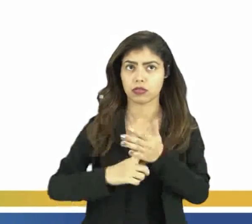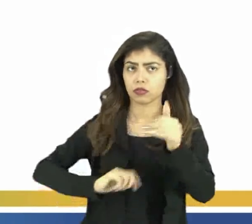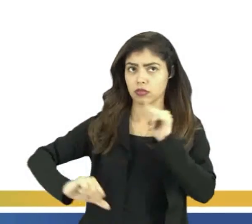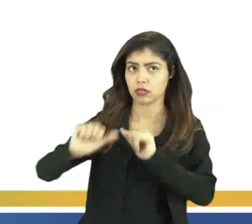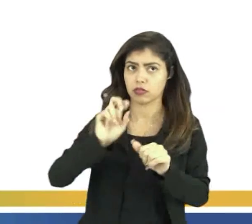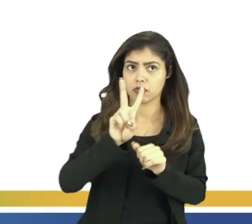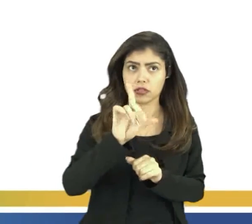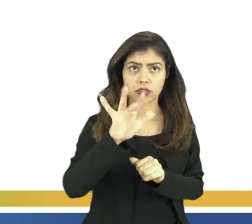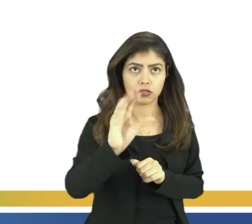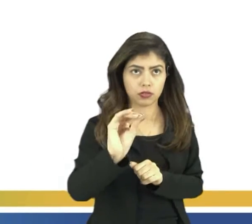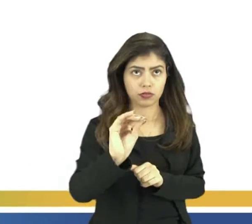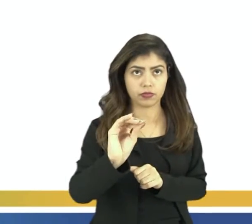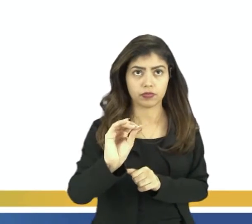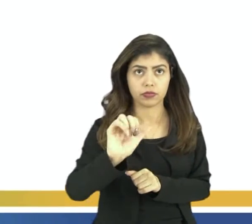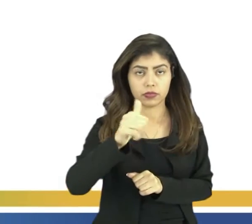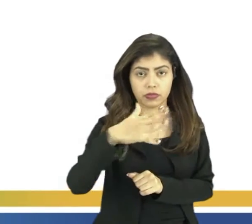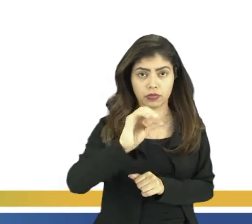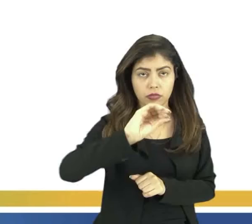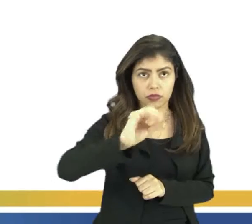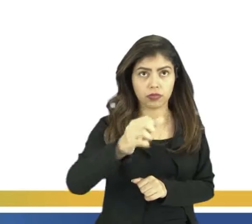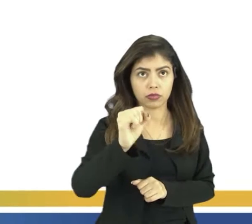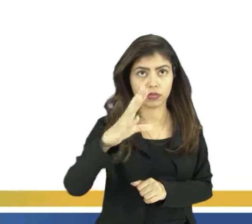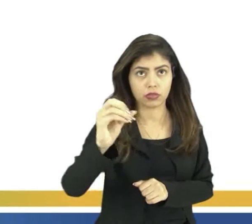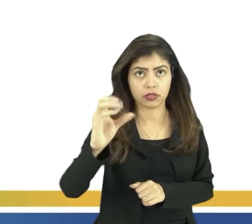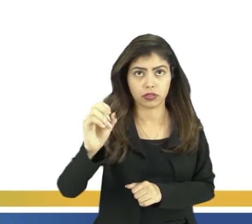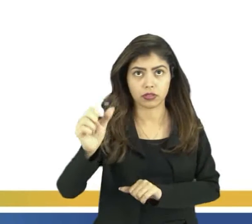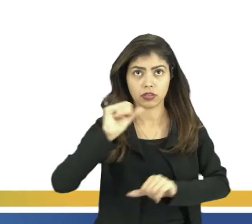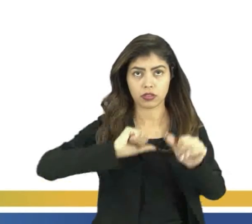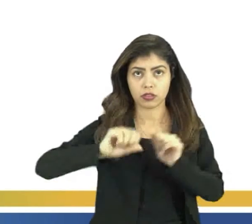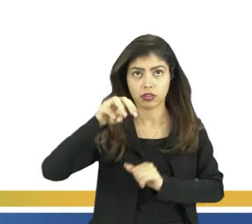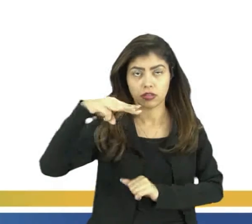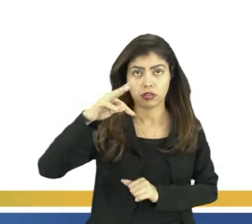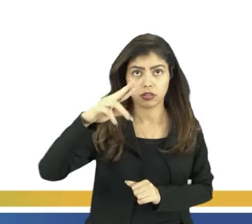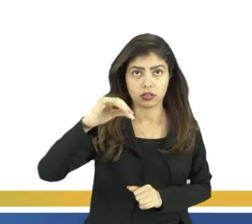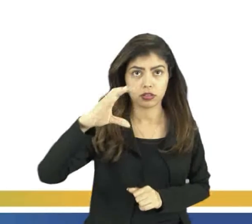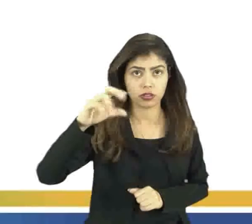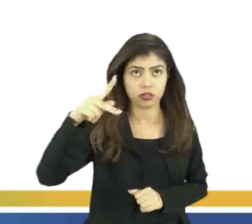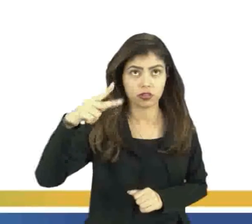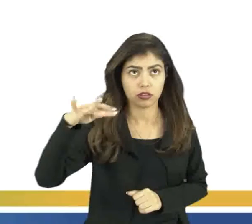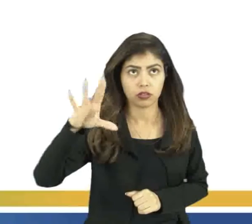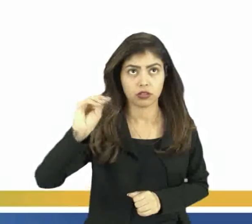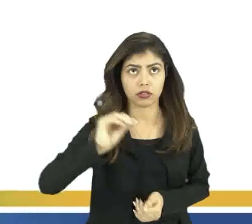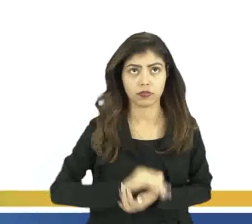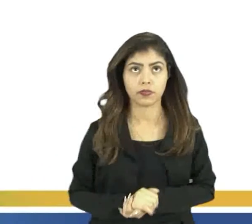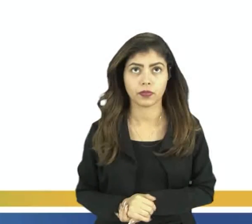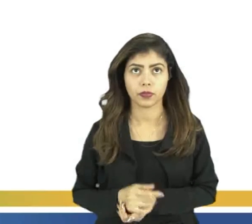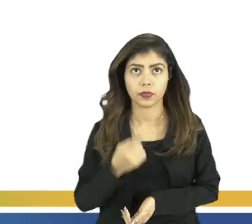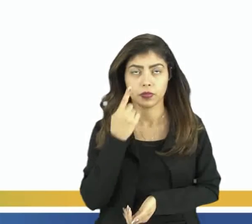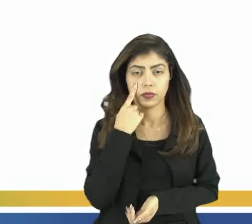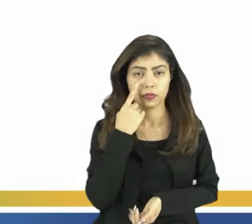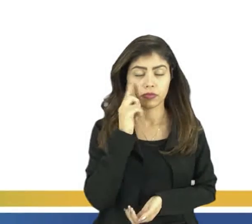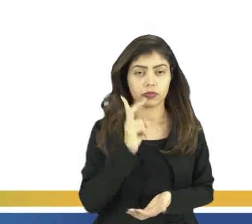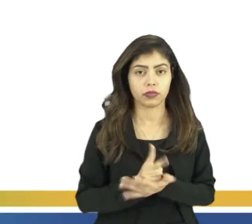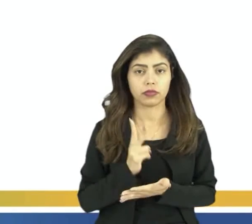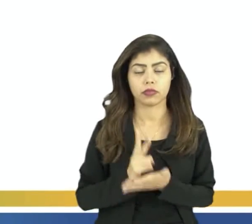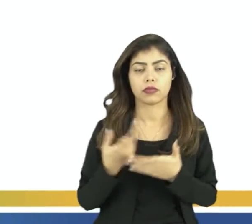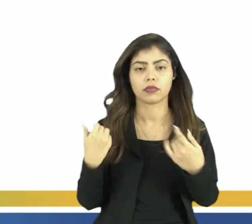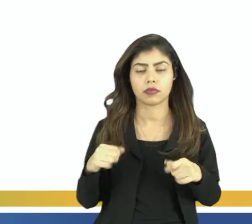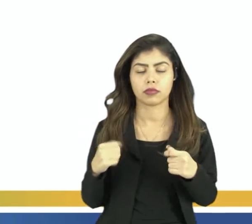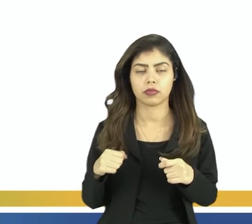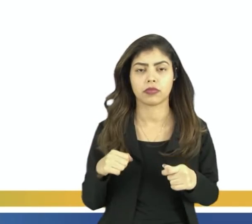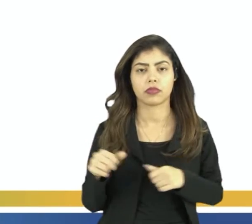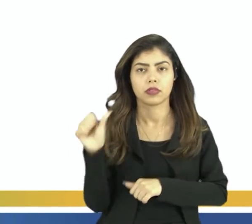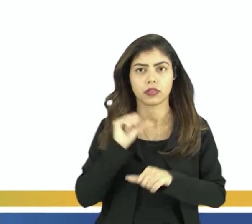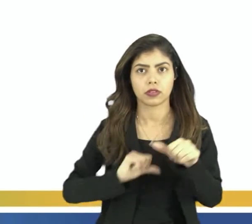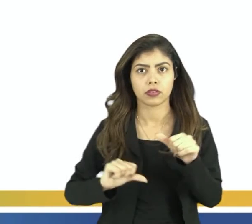o volume, que é dado em 10.800 litros, para metros cúbicos. Né? Sempre quando for necessário, nós